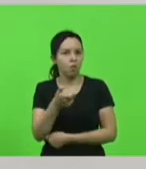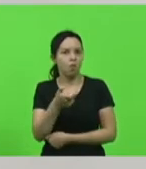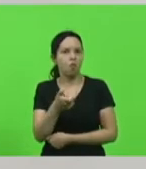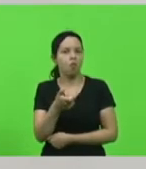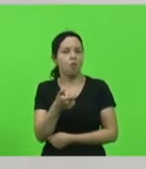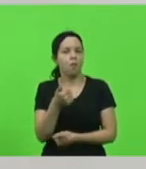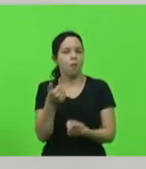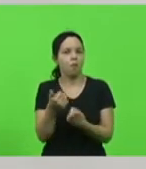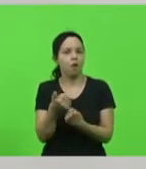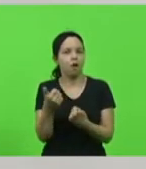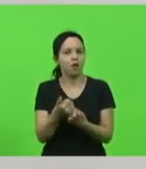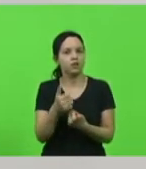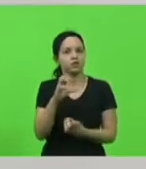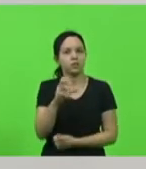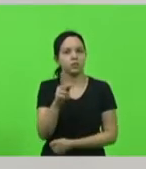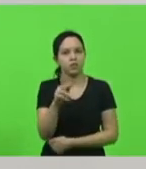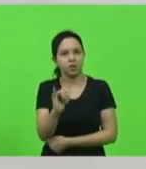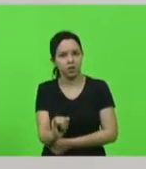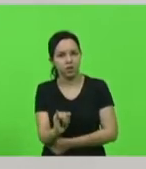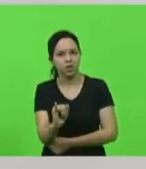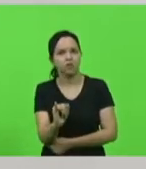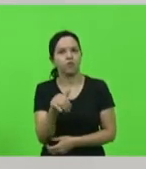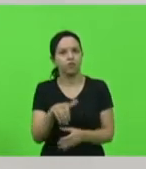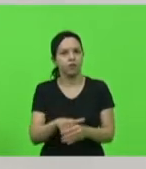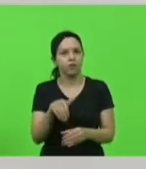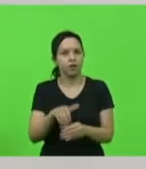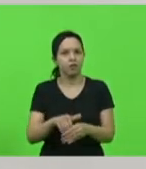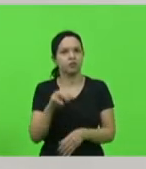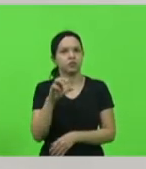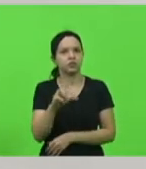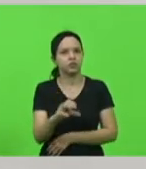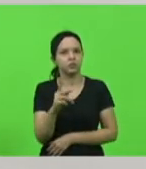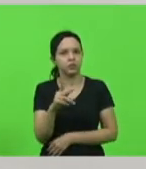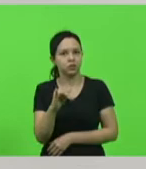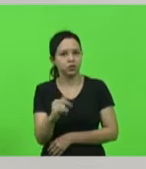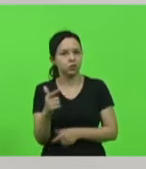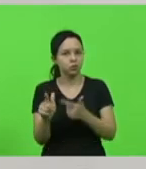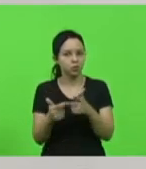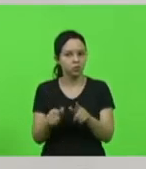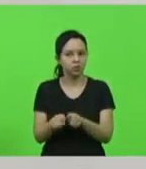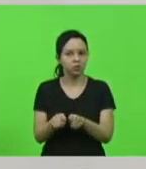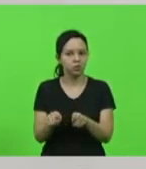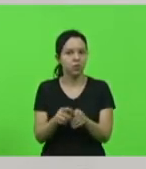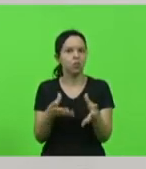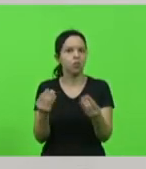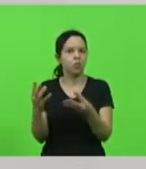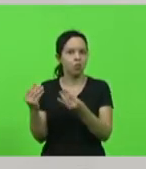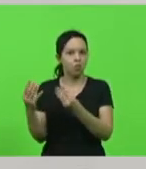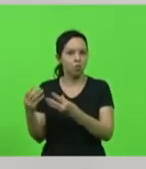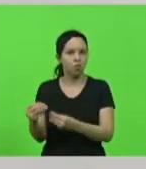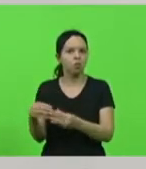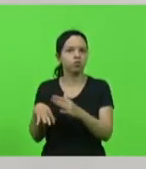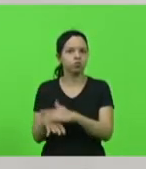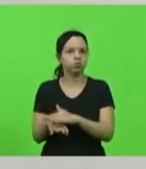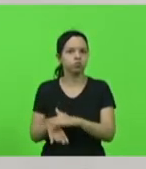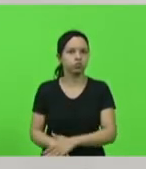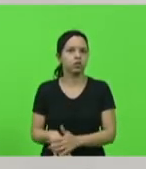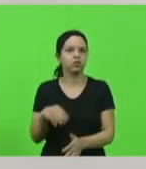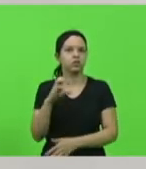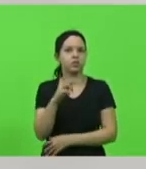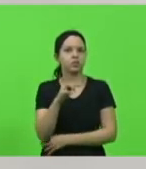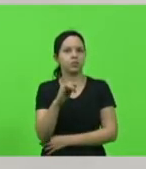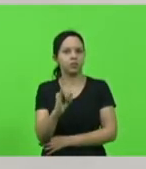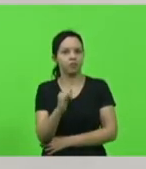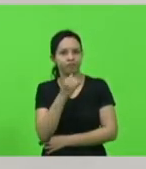que votaram em favor da CPI. Outros poucos que votaram também, mas a grande maioria enterrou, infelizmente, a CPI, que a gente poderia tratar